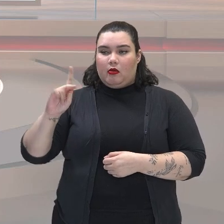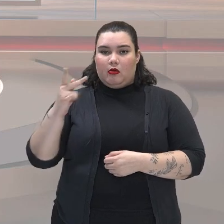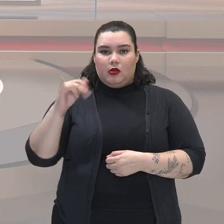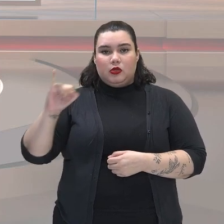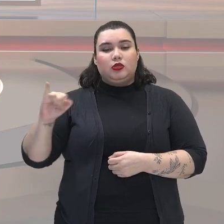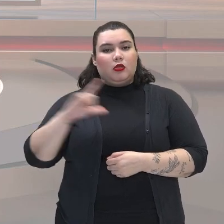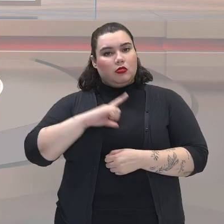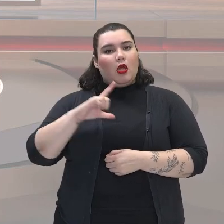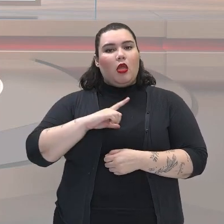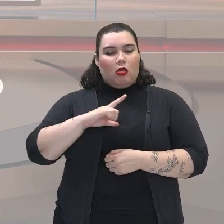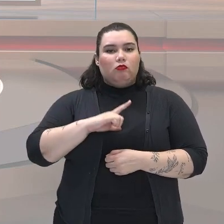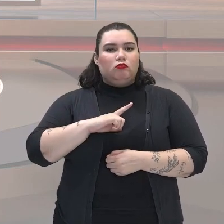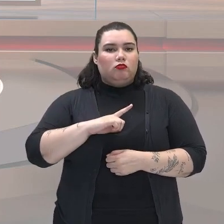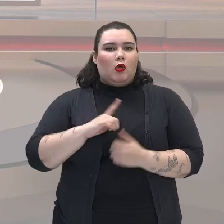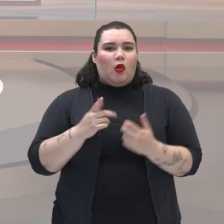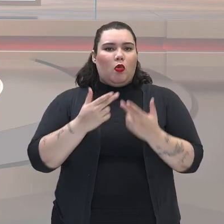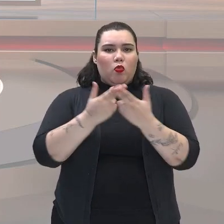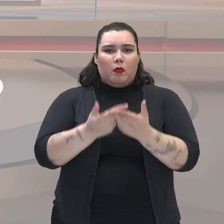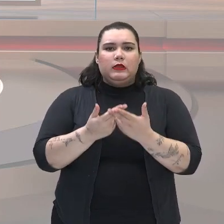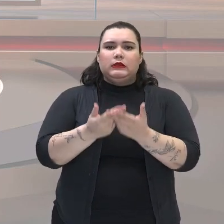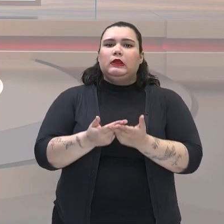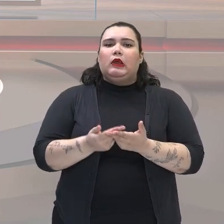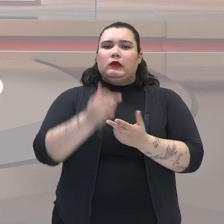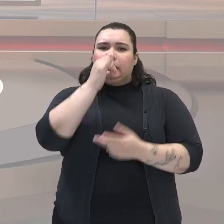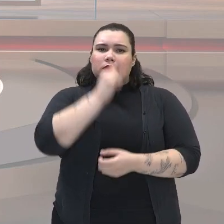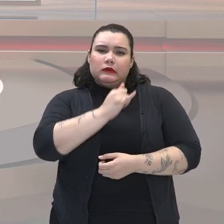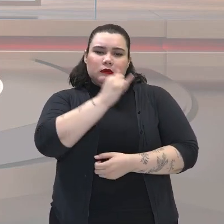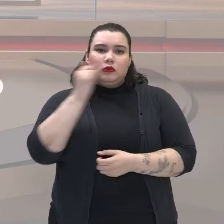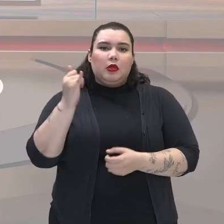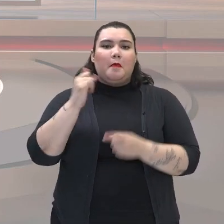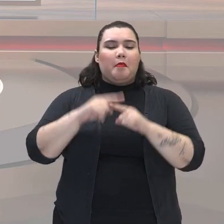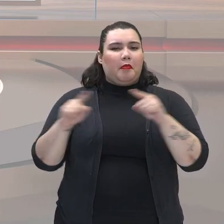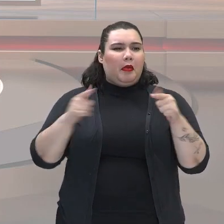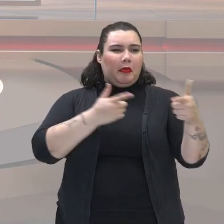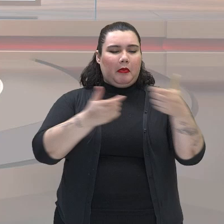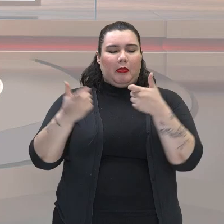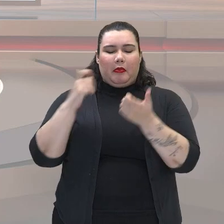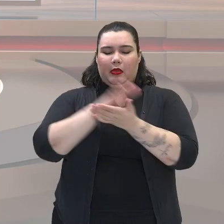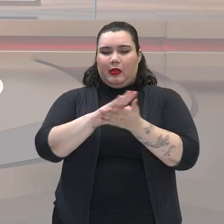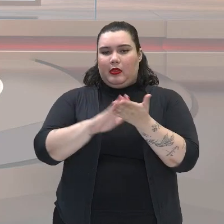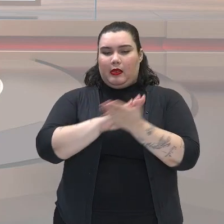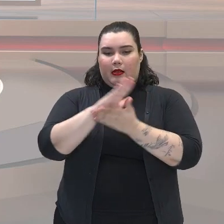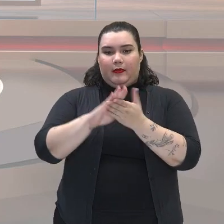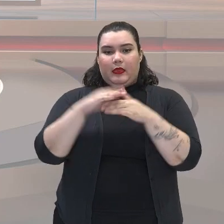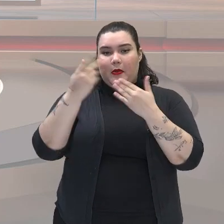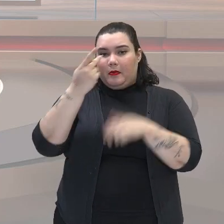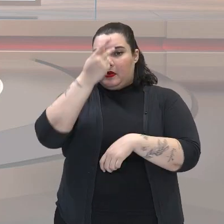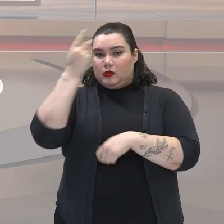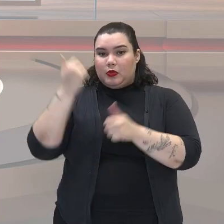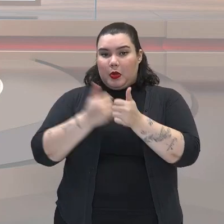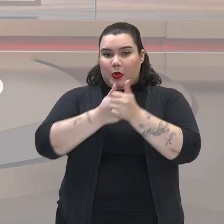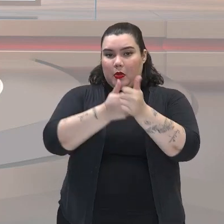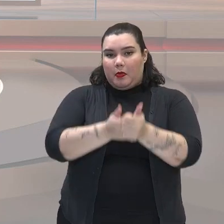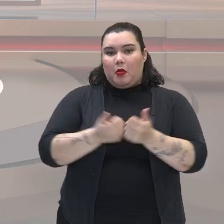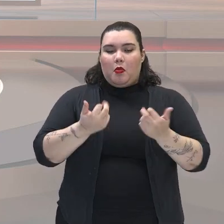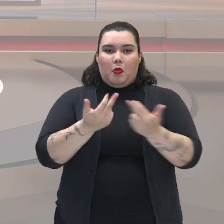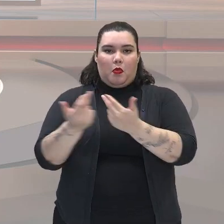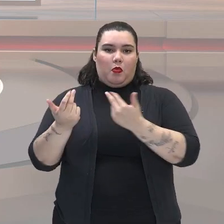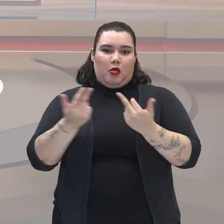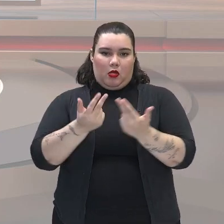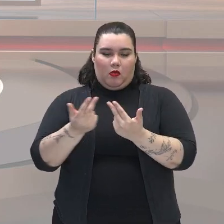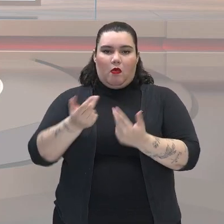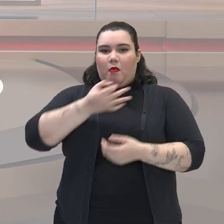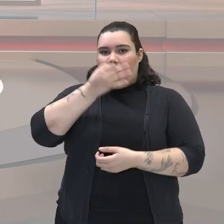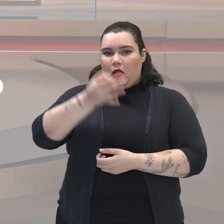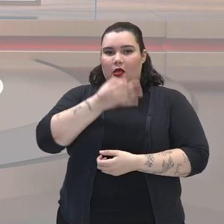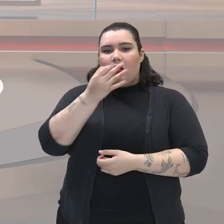pacífica e também, claro, ali, né, fazendo com que as pessoas que o seguissem também fossem na mesma ideia de